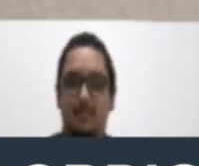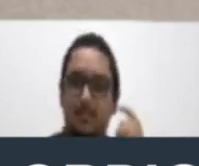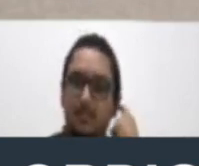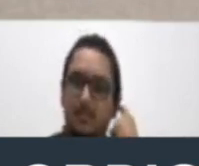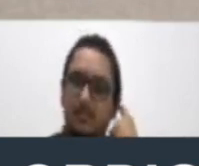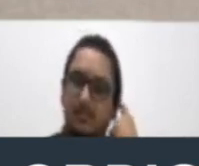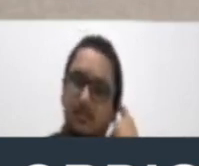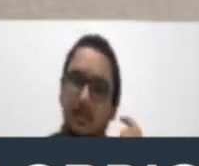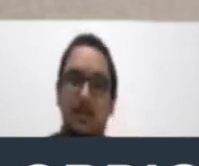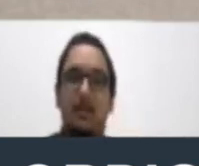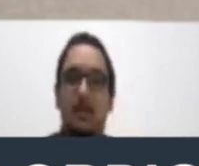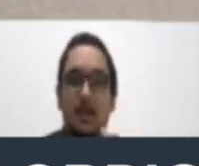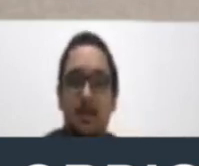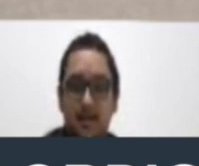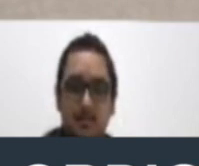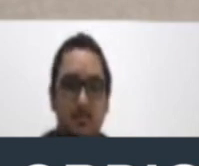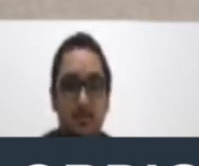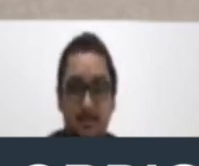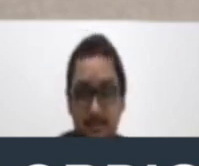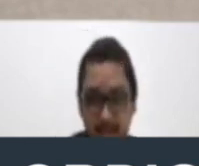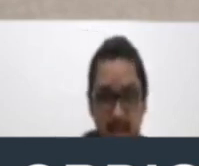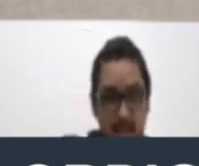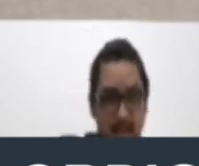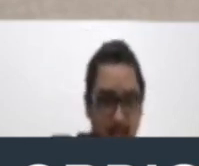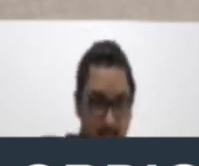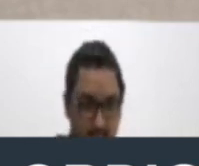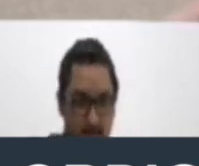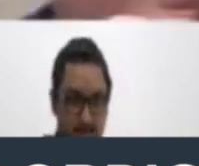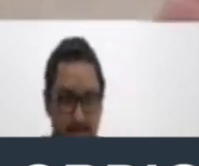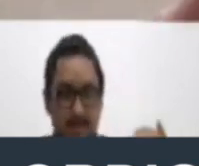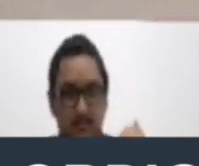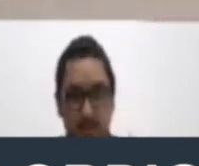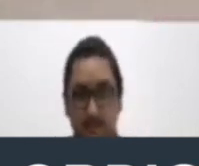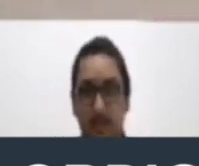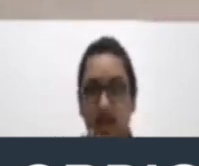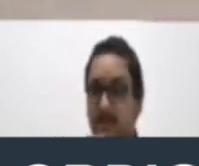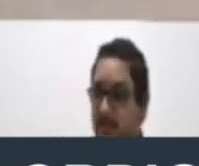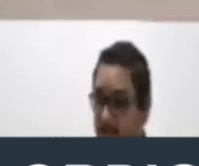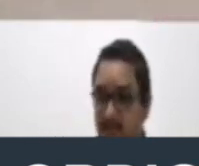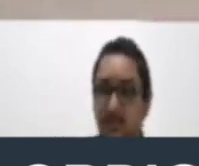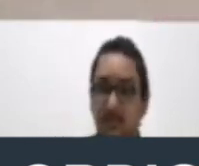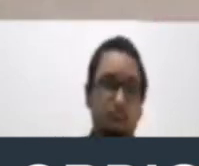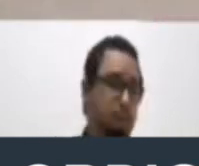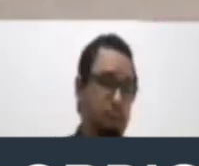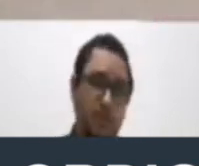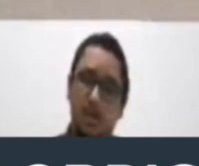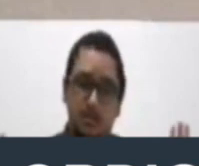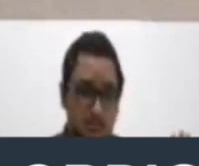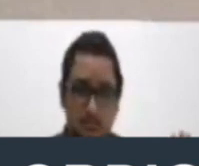horas sobre qualquer ato de desligamento, como corte ou suspensão do fornecimento do serviço. A simples